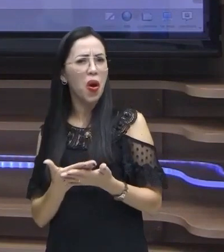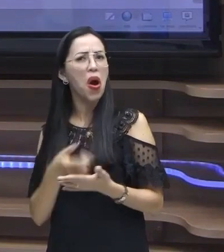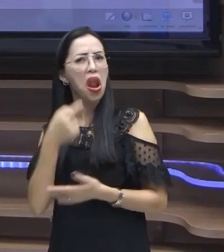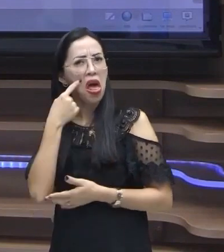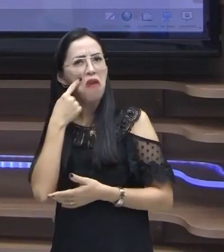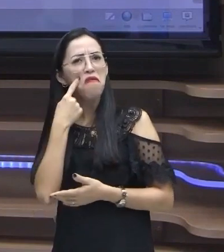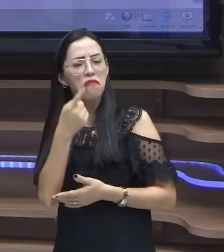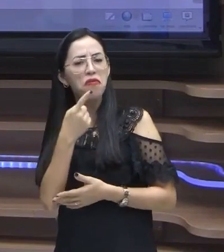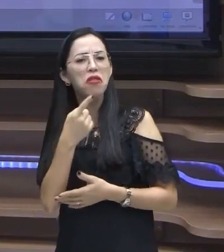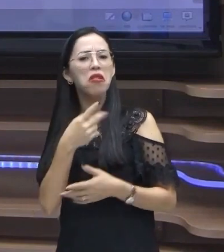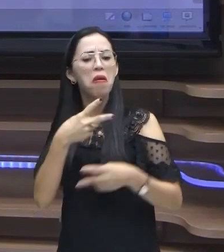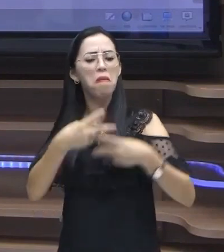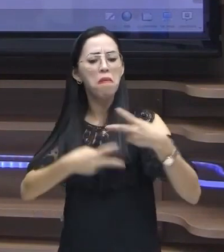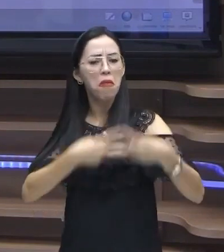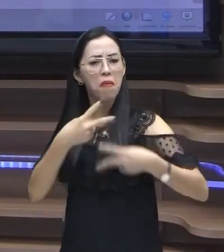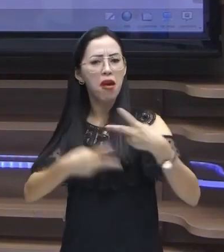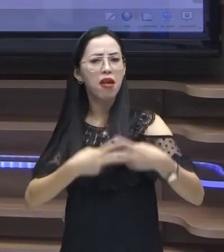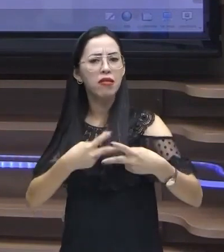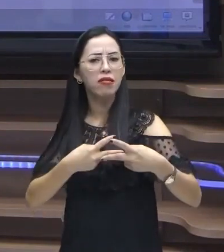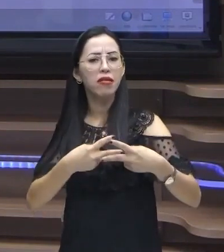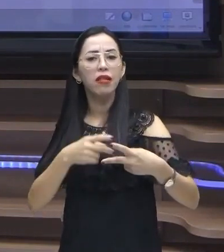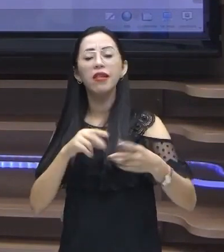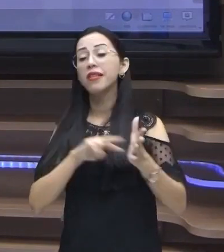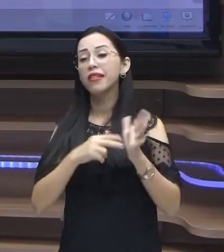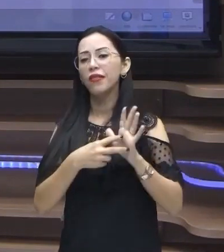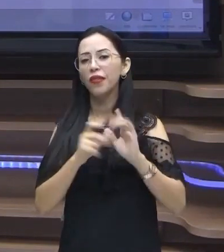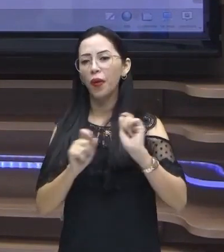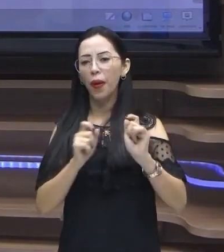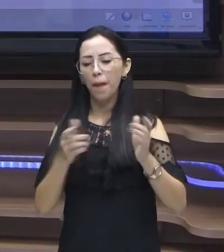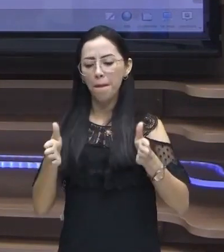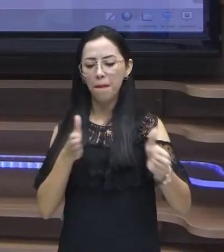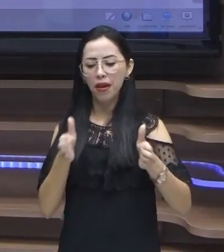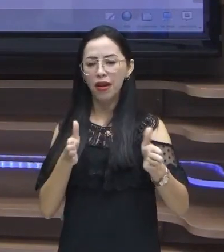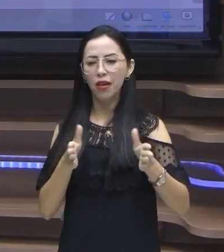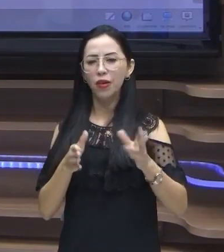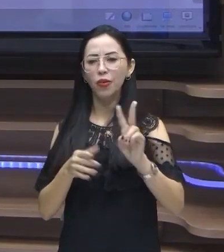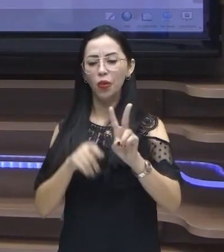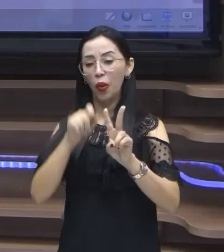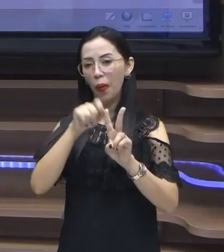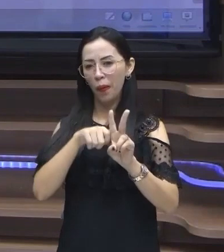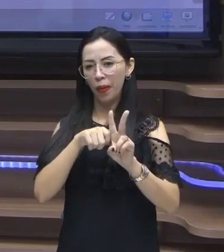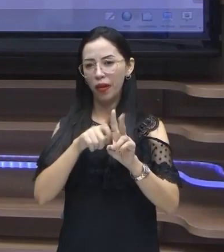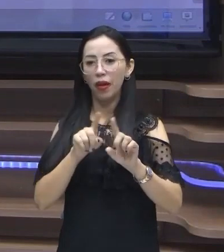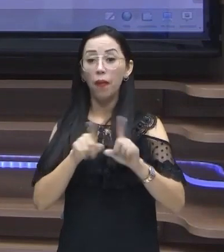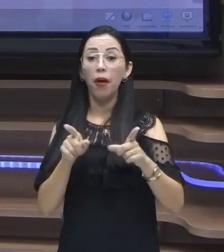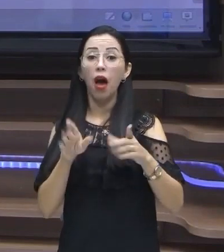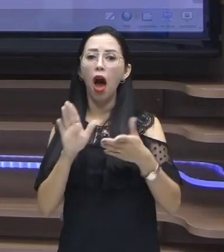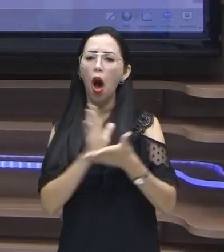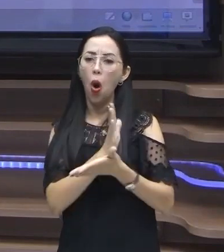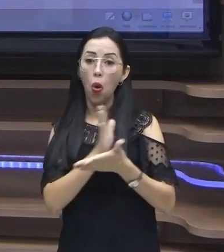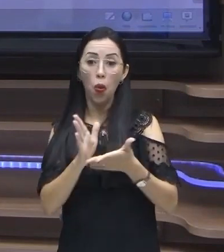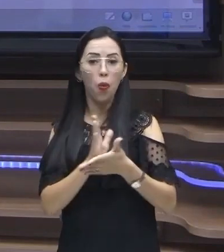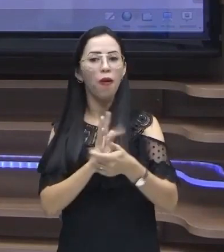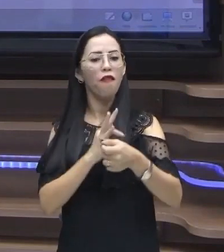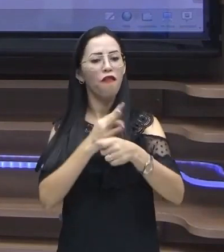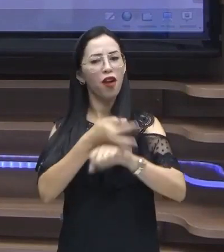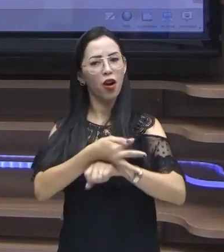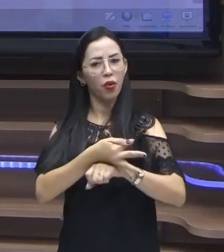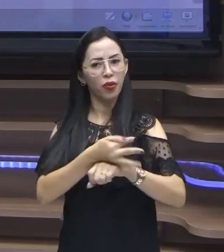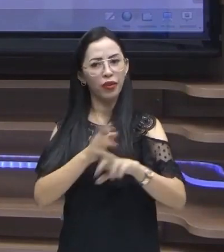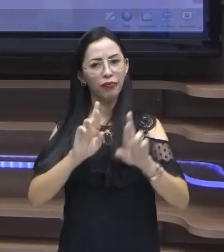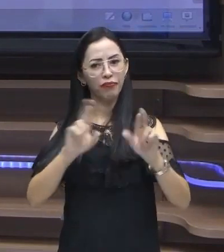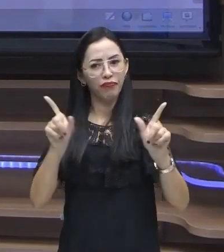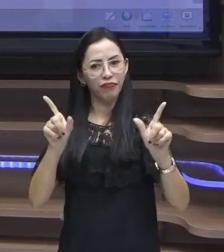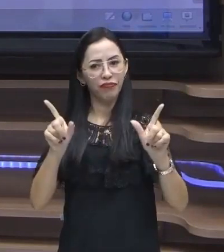bimestres. E o que é um bimestre? O período de 2 meses. Mas algumas faculdades e outras escolas trabalham com o período de